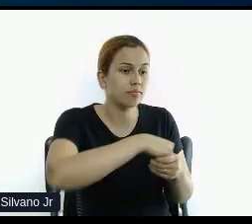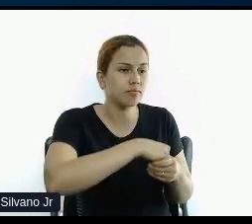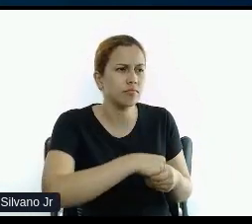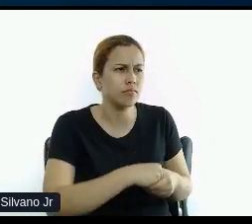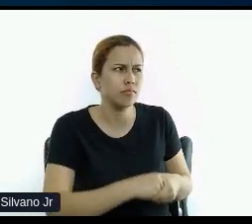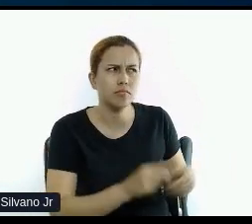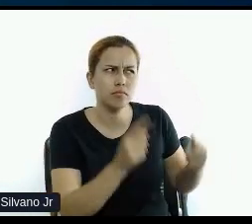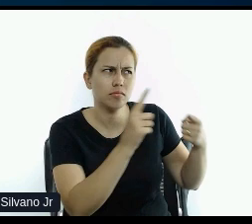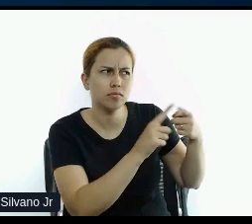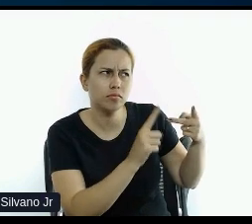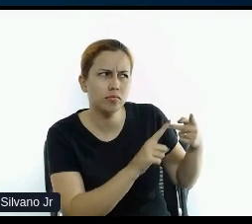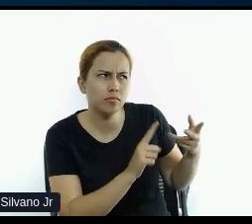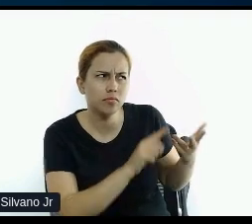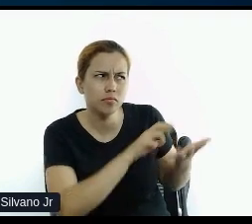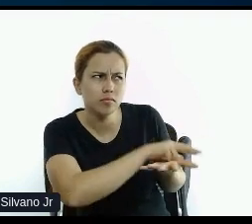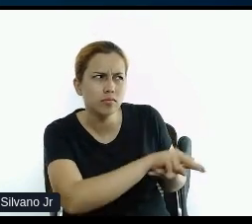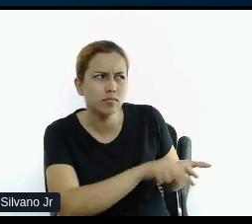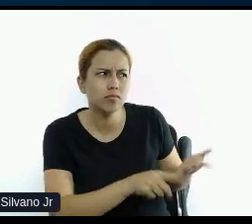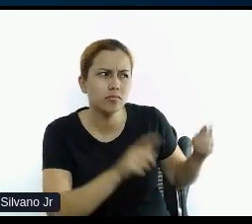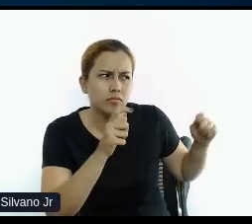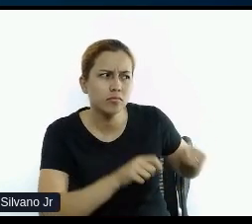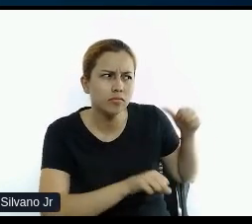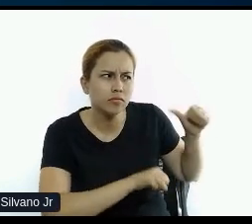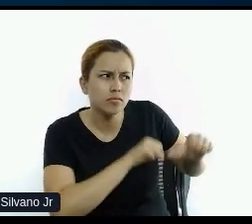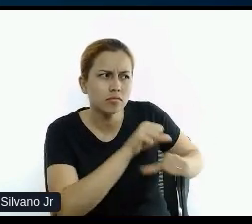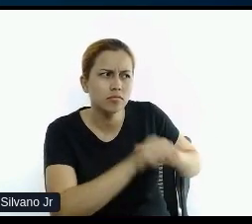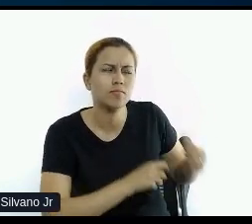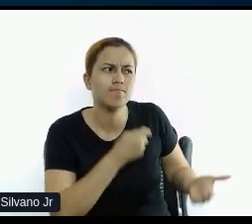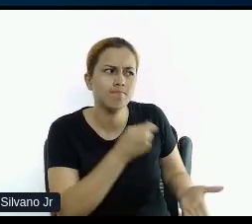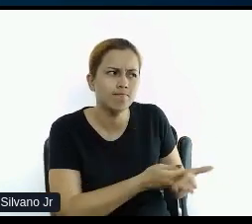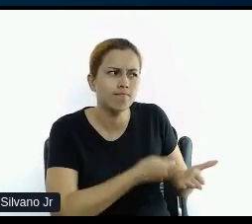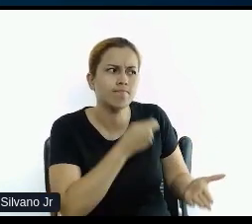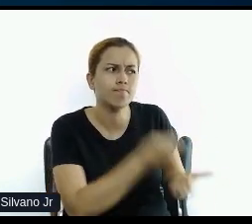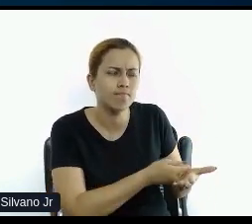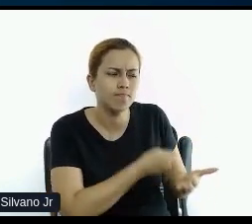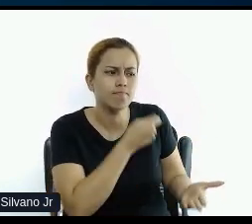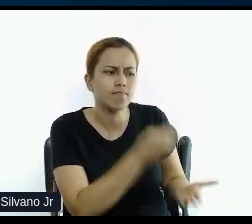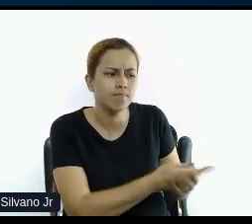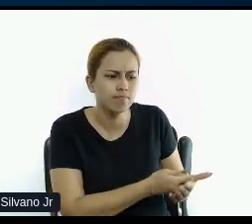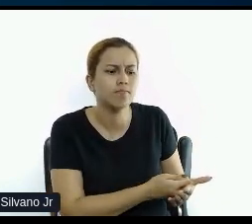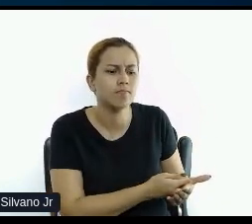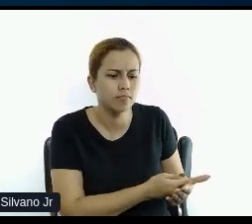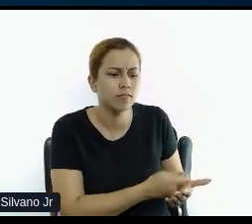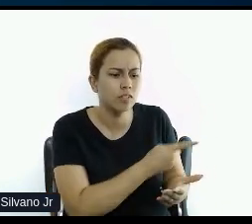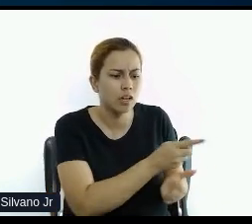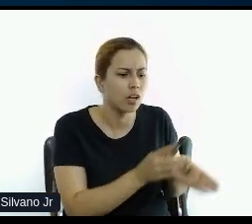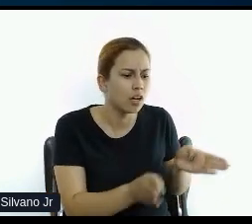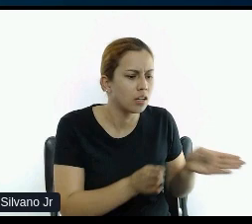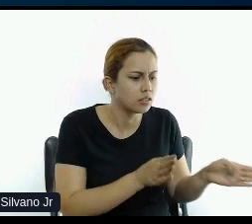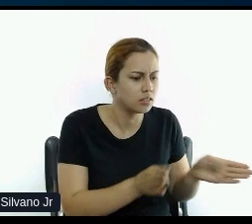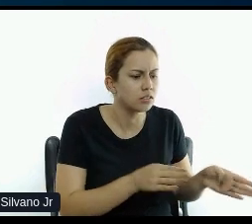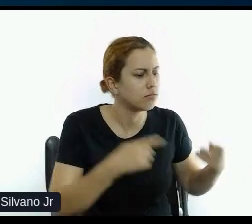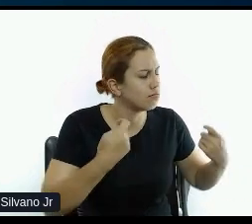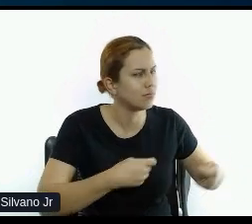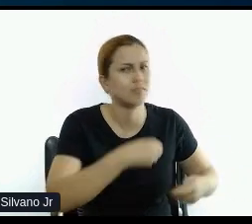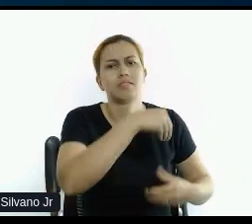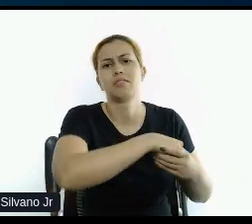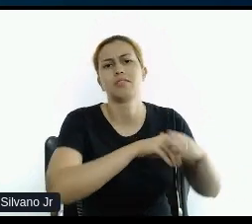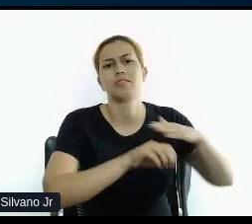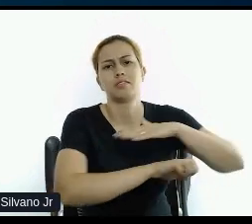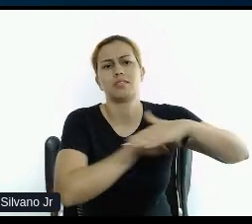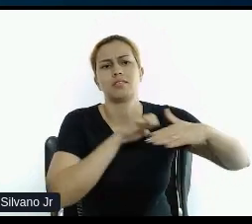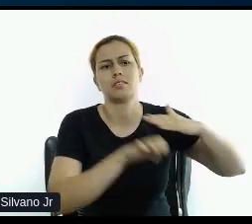tem que mudar, que a gente tem que sempre estar combatendo, são que práticas acessíveis precisam ser culturais dentro das empresas.